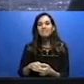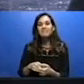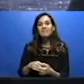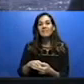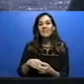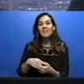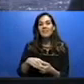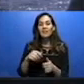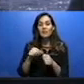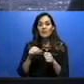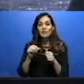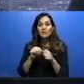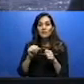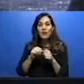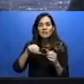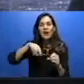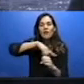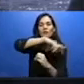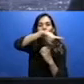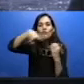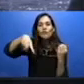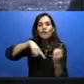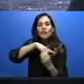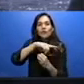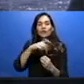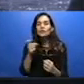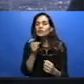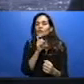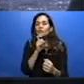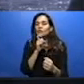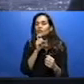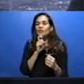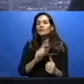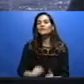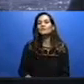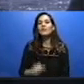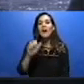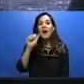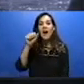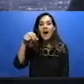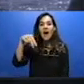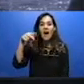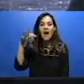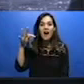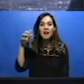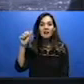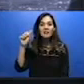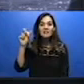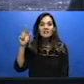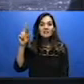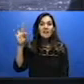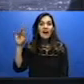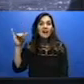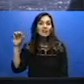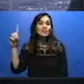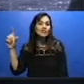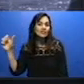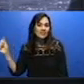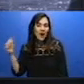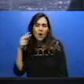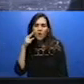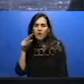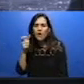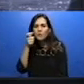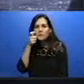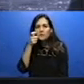da Antártida. Então essa aqui é uma foto tirada dele com a esposa, olha, a Marina Bandeira, observando os pinguins e leões